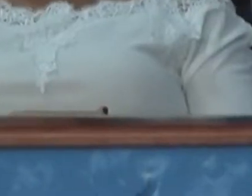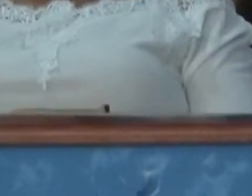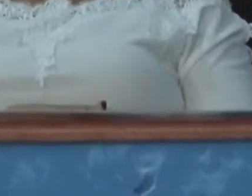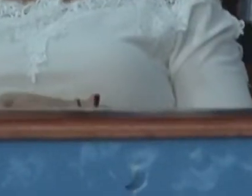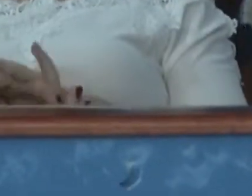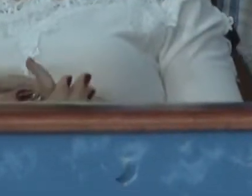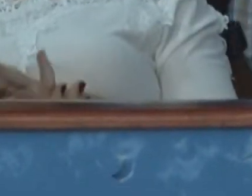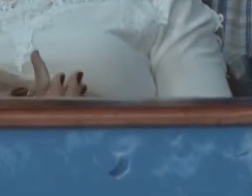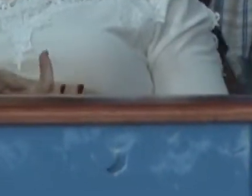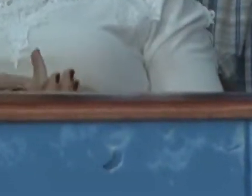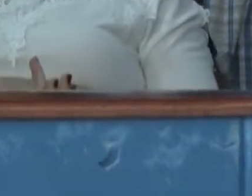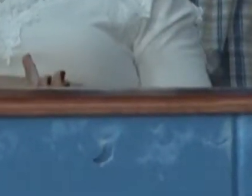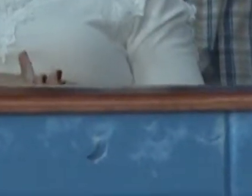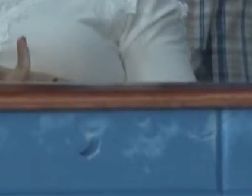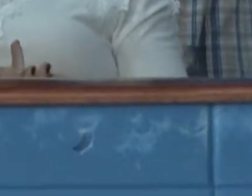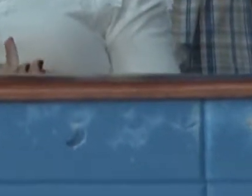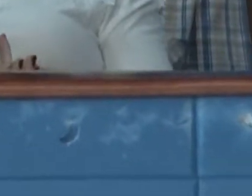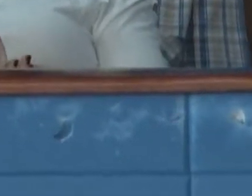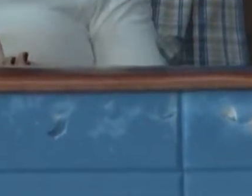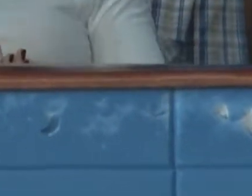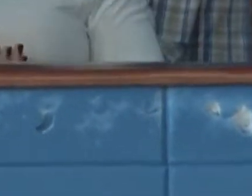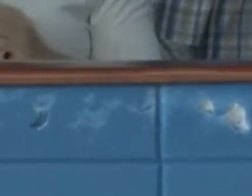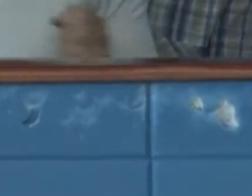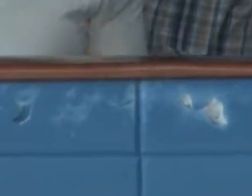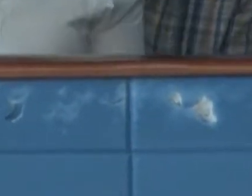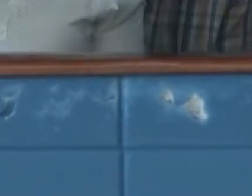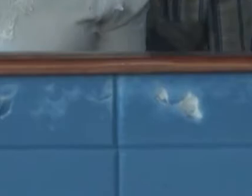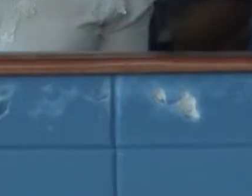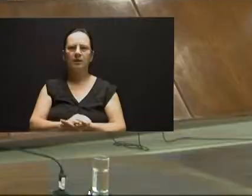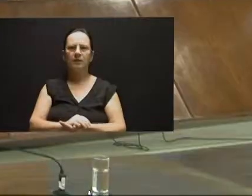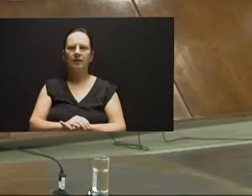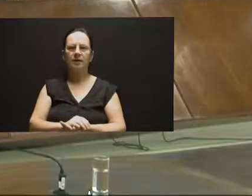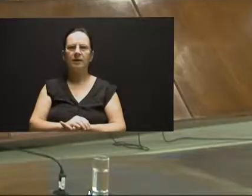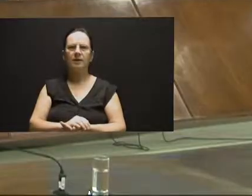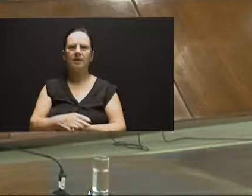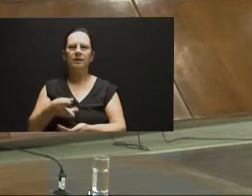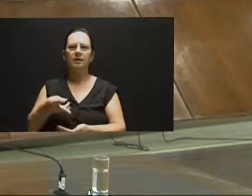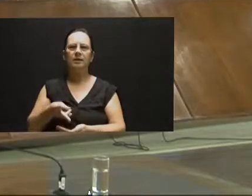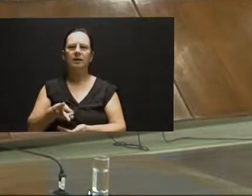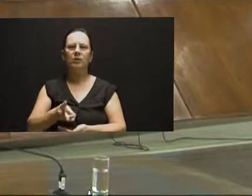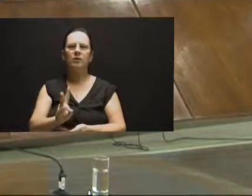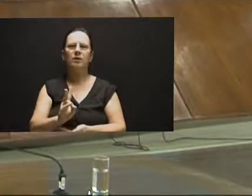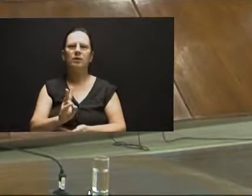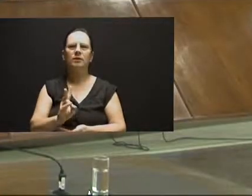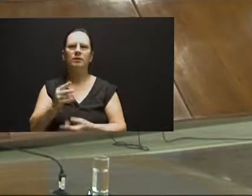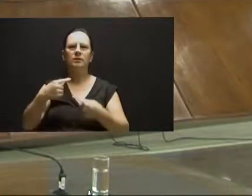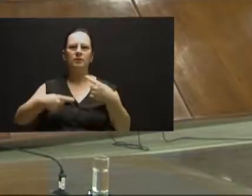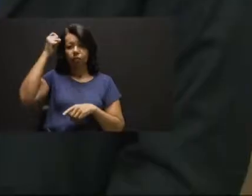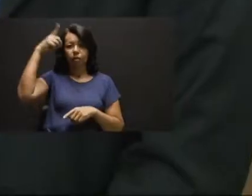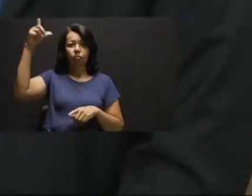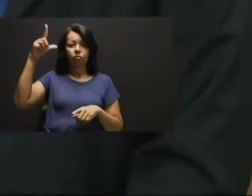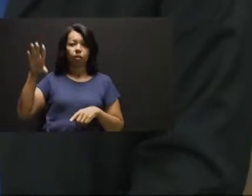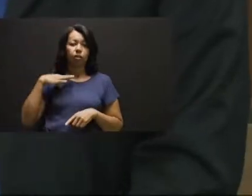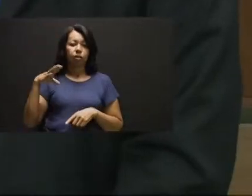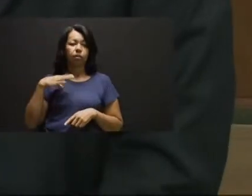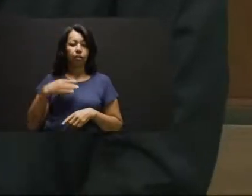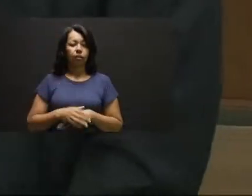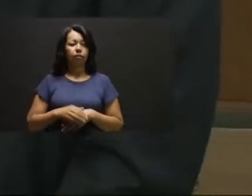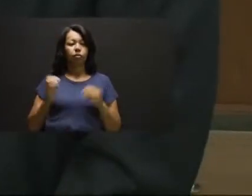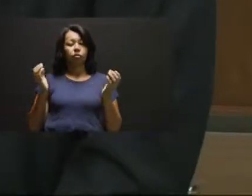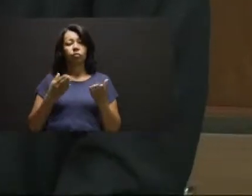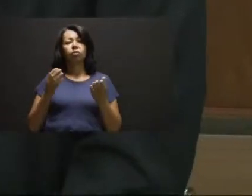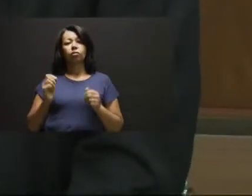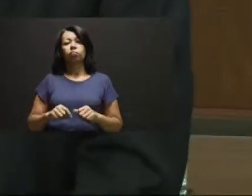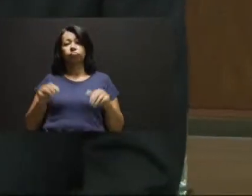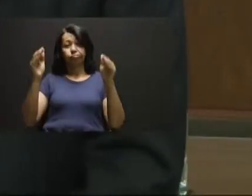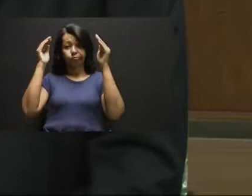projeto de lei que declara os corpos artísticos como patrimônio cultural imaterial do município de cubatão é hoje é uma grande honra